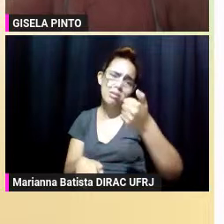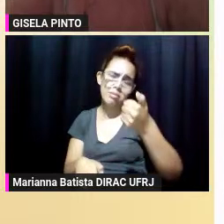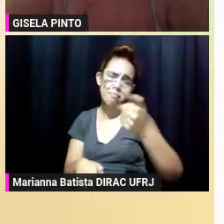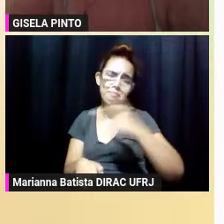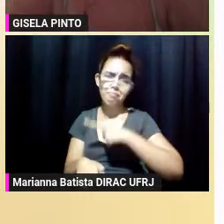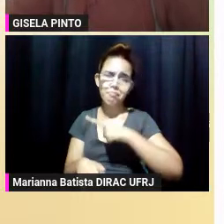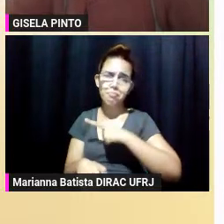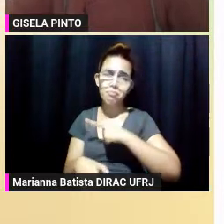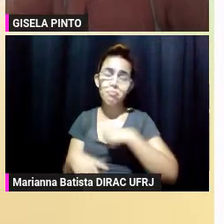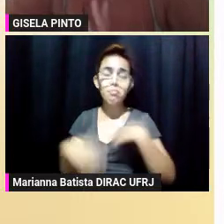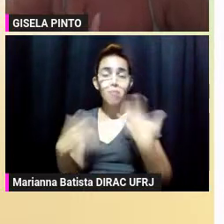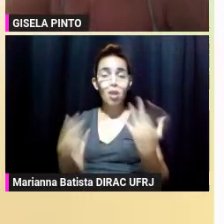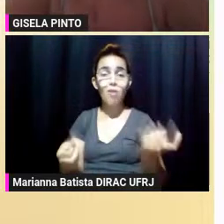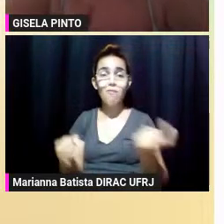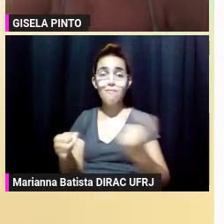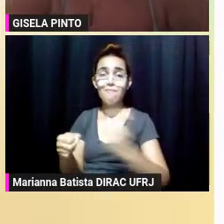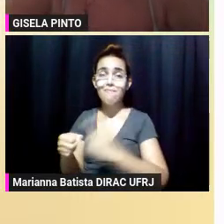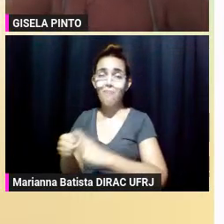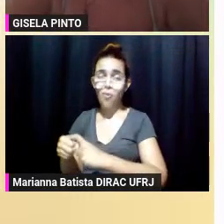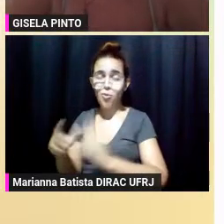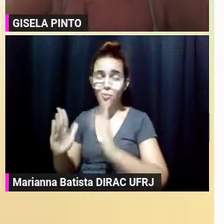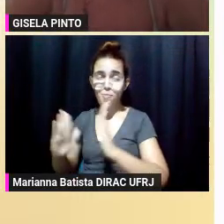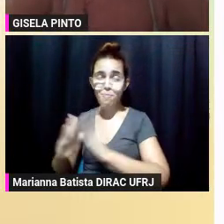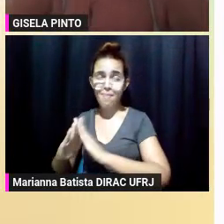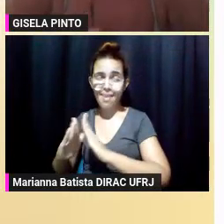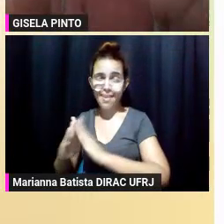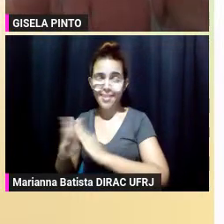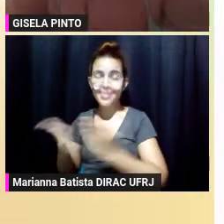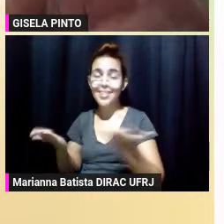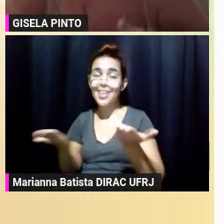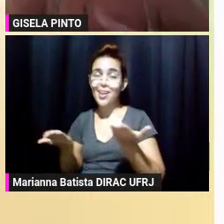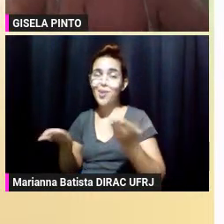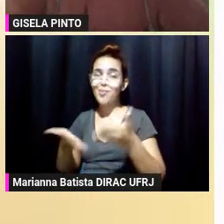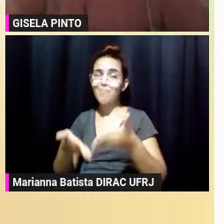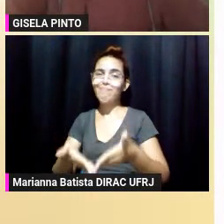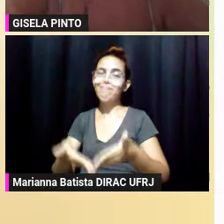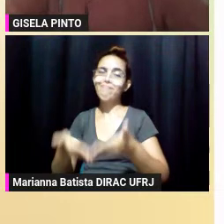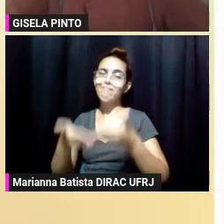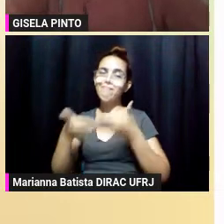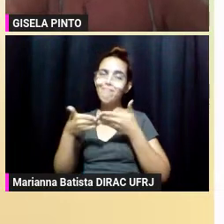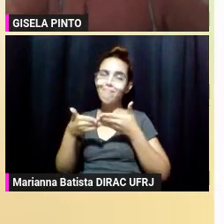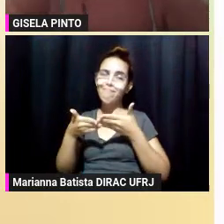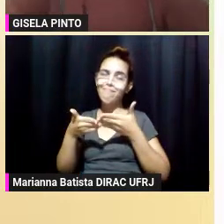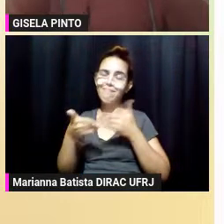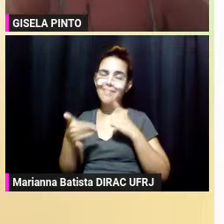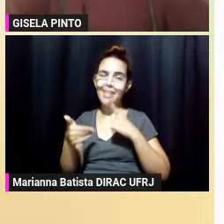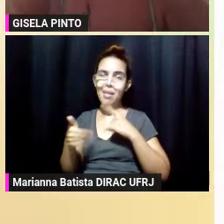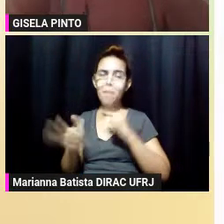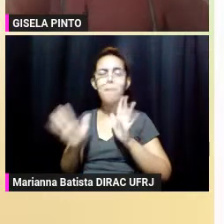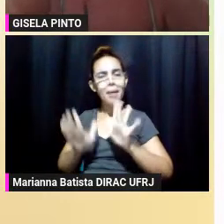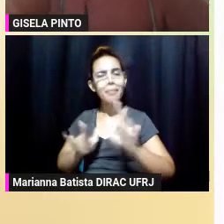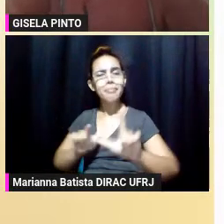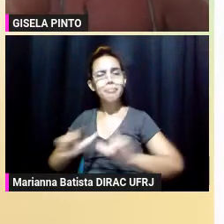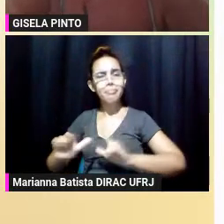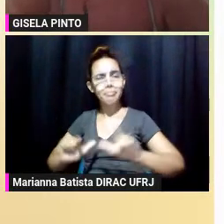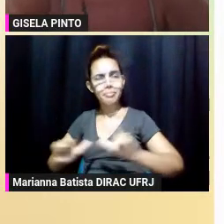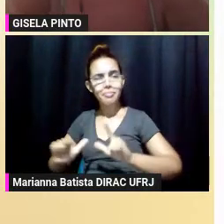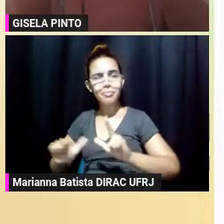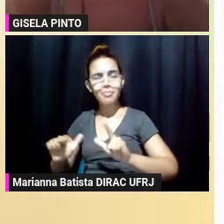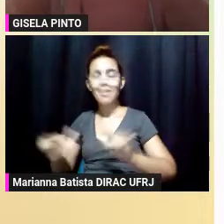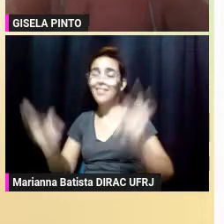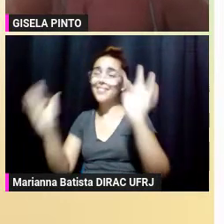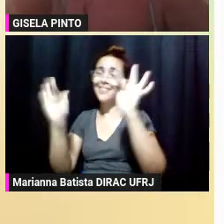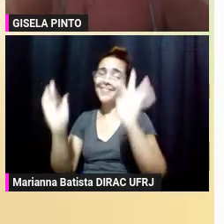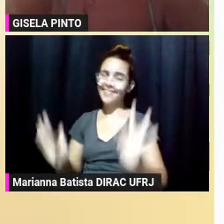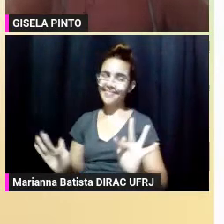casa, quando eu estou em casa, eu estou de recesso agora, por exemplo, mas eu trabalho, né? Eu trabalho feliz, tranquila, e sou feliz